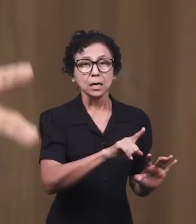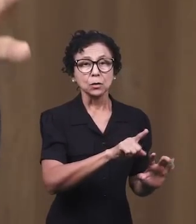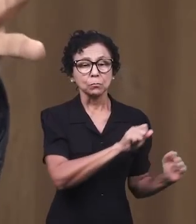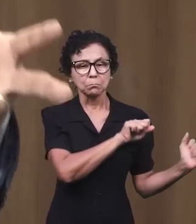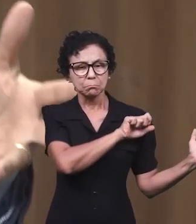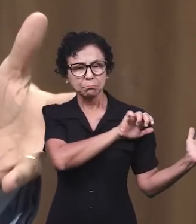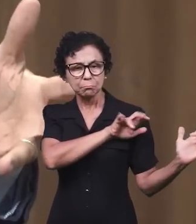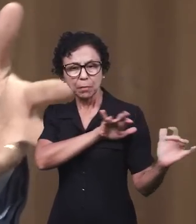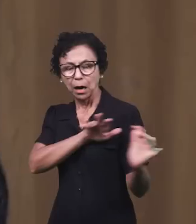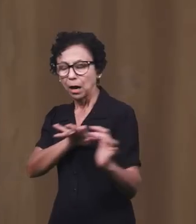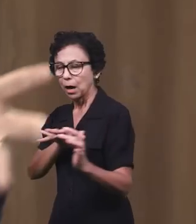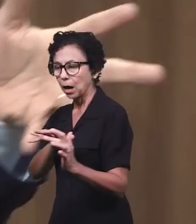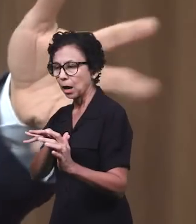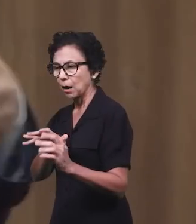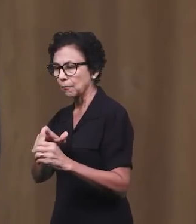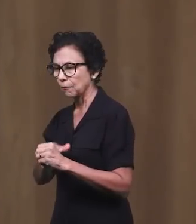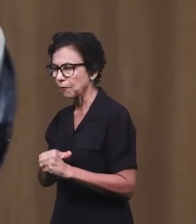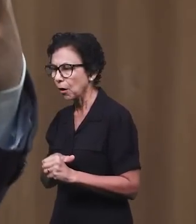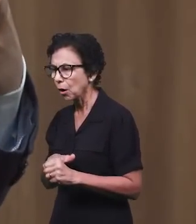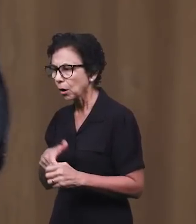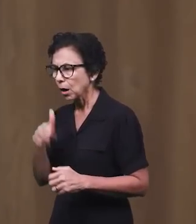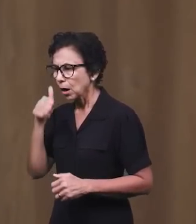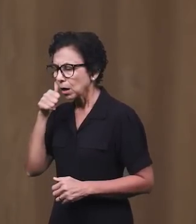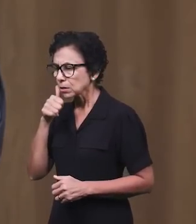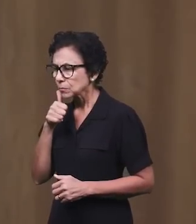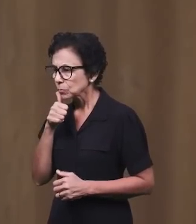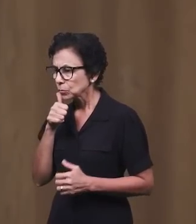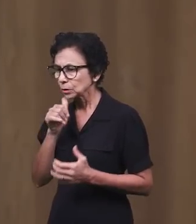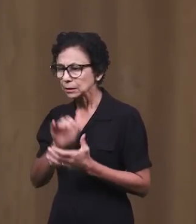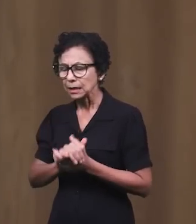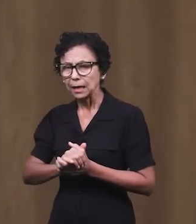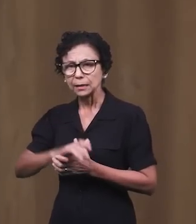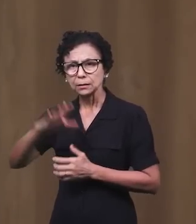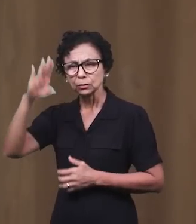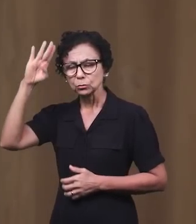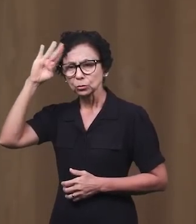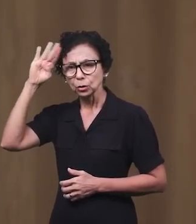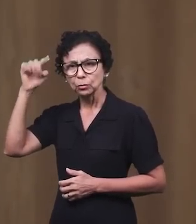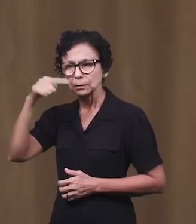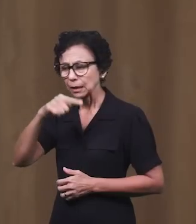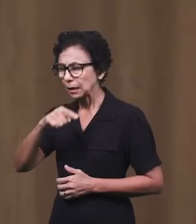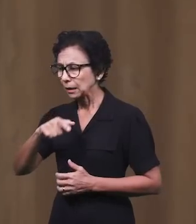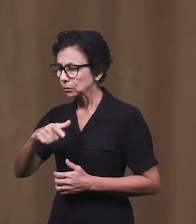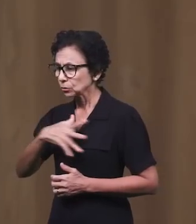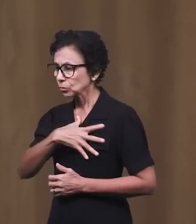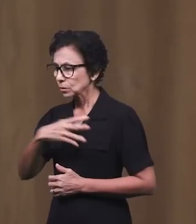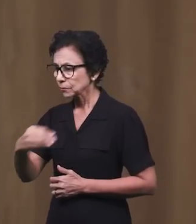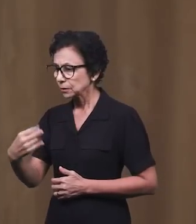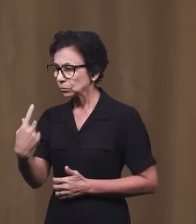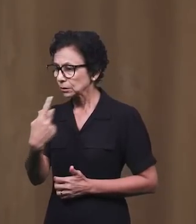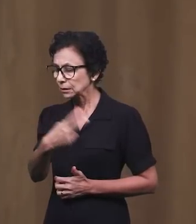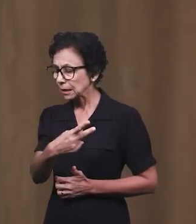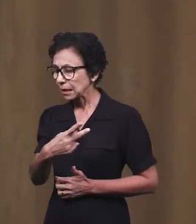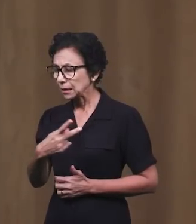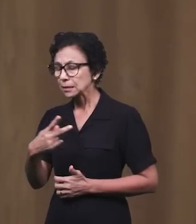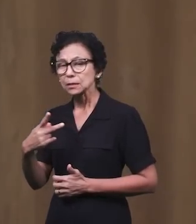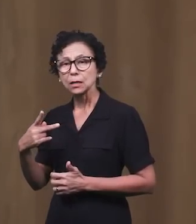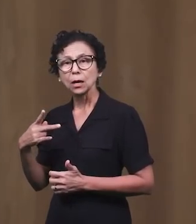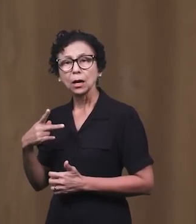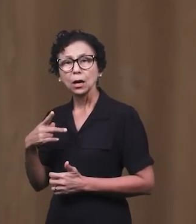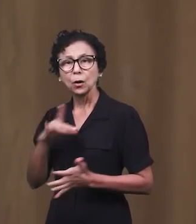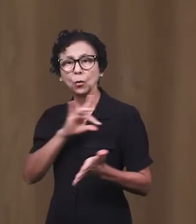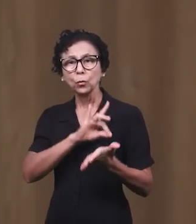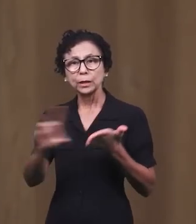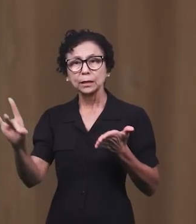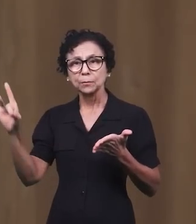família, os seus filhos e as mulheres dos soldados foram levadas cativas. Então imagina, você sai para